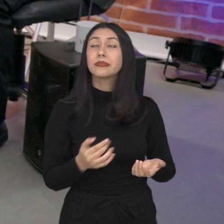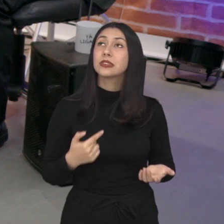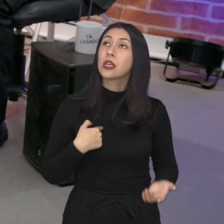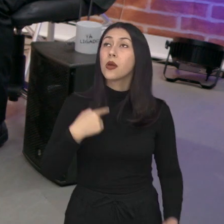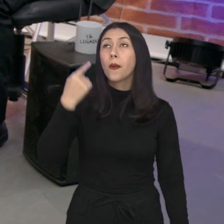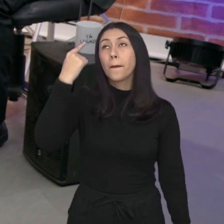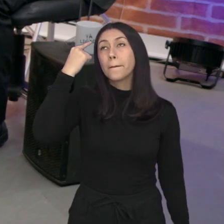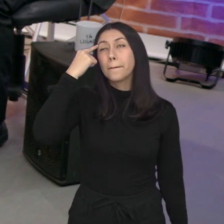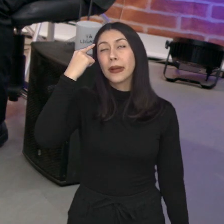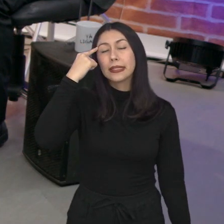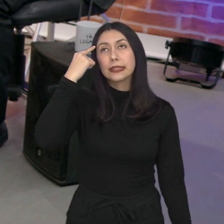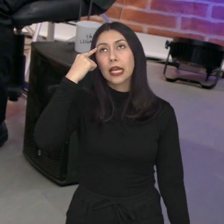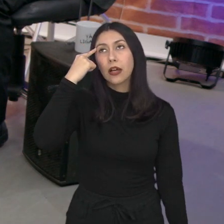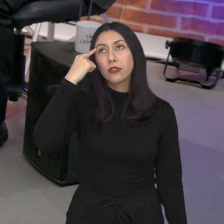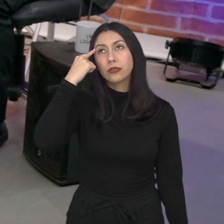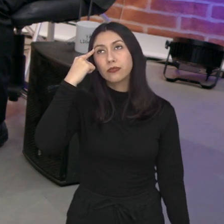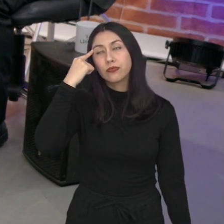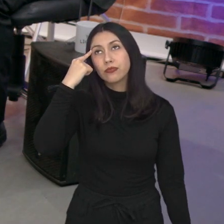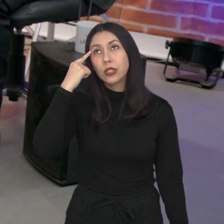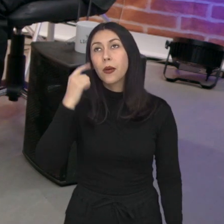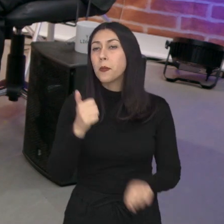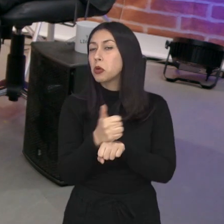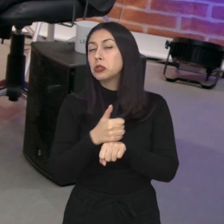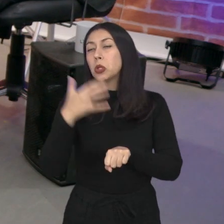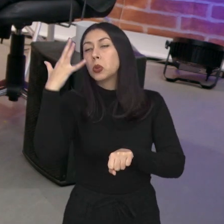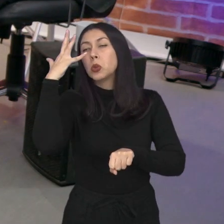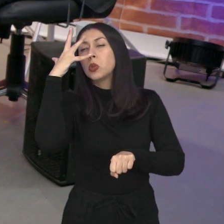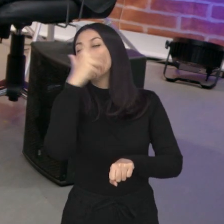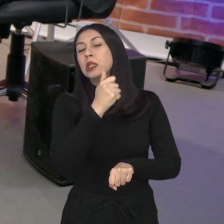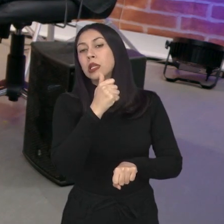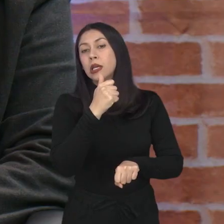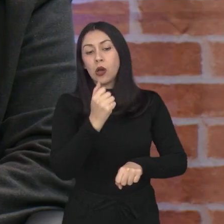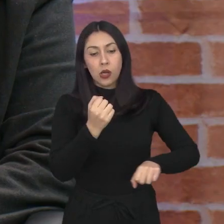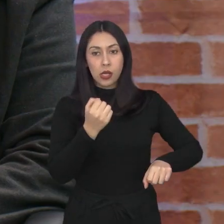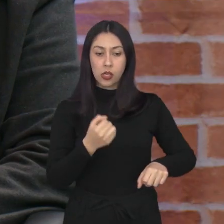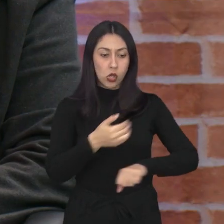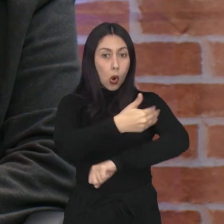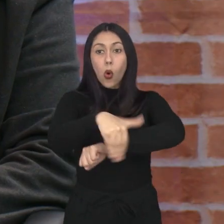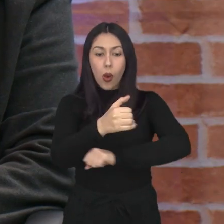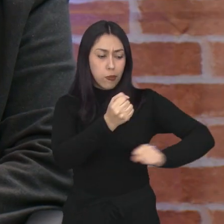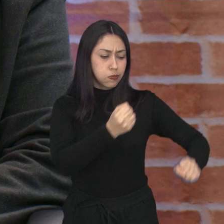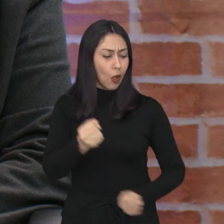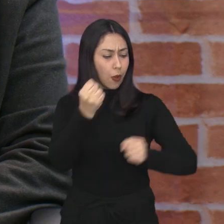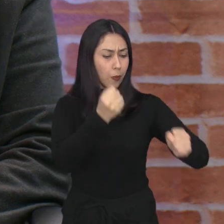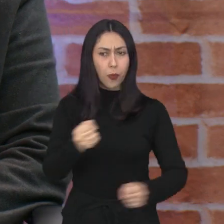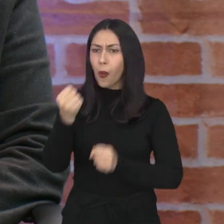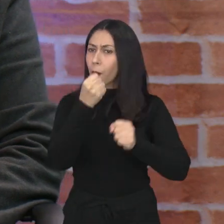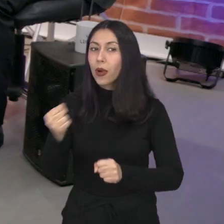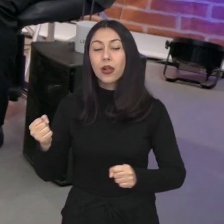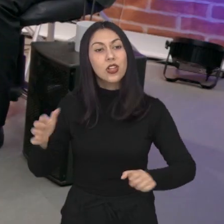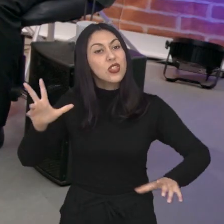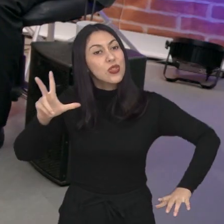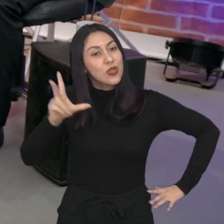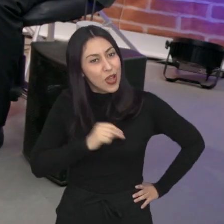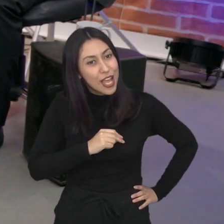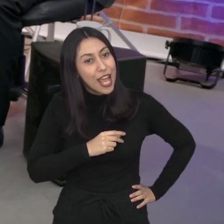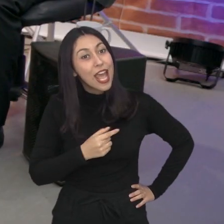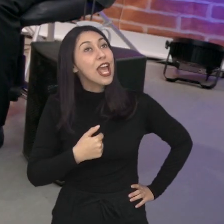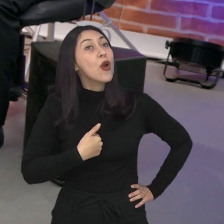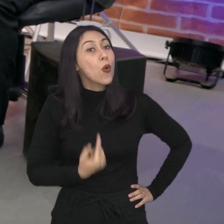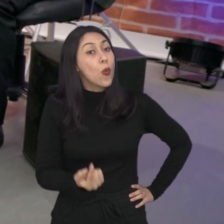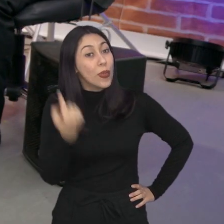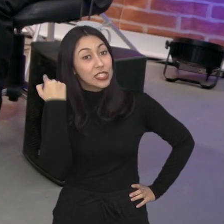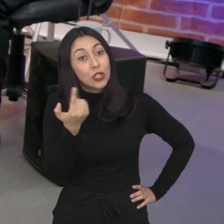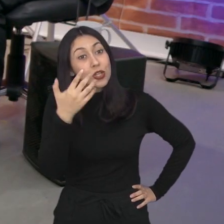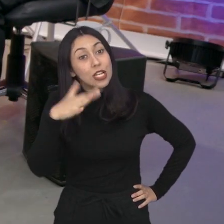Eu pensava achava a profissão mais linda do mundo é ser gari. Sempre pensei... Puta, mano, você sabia que o meu sonho de criança era ser